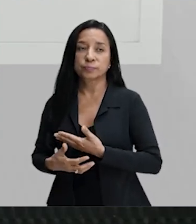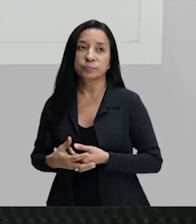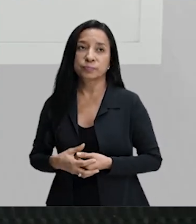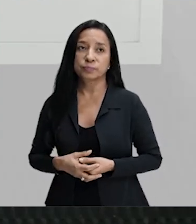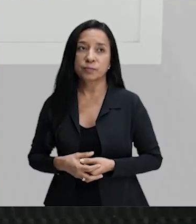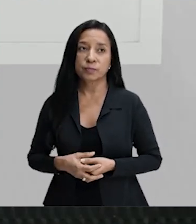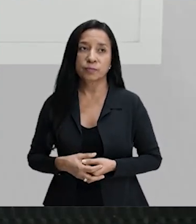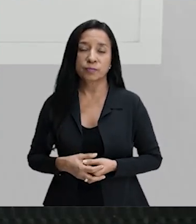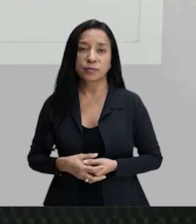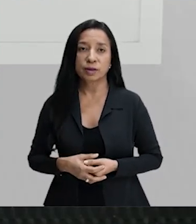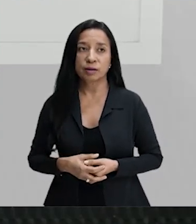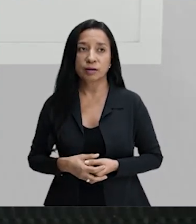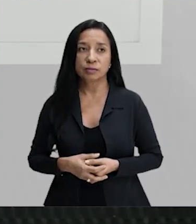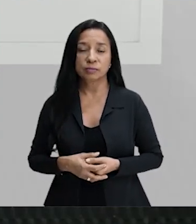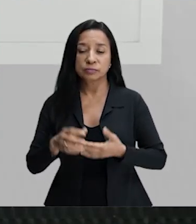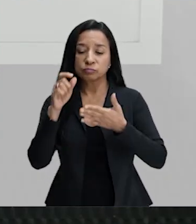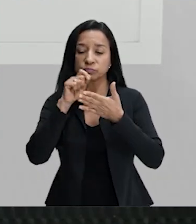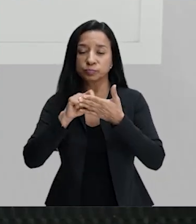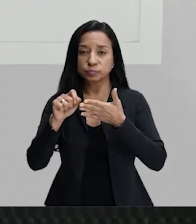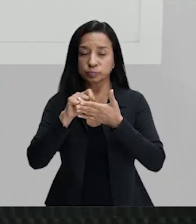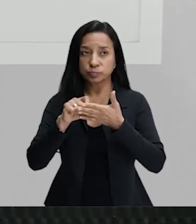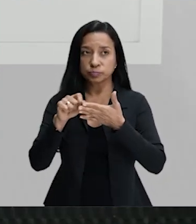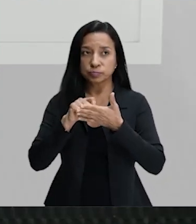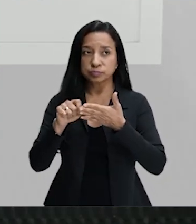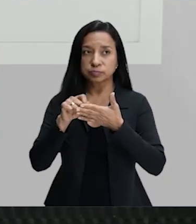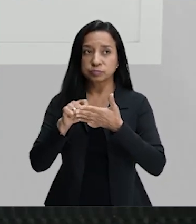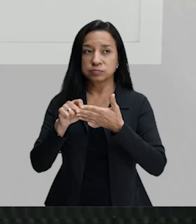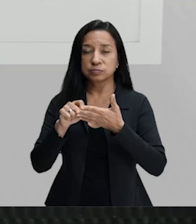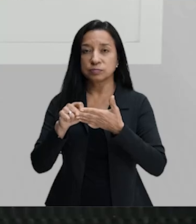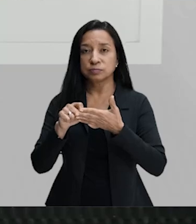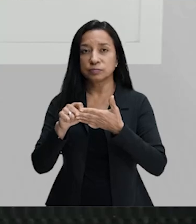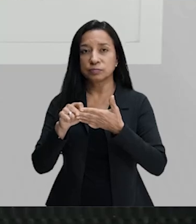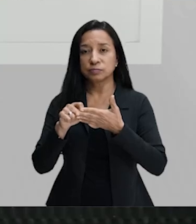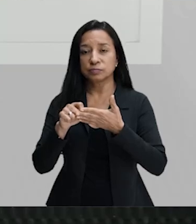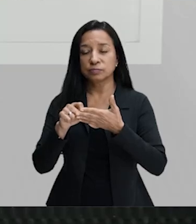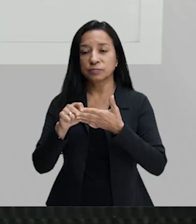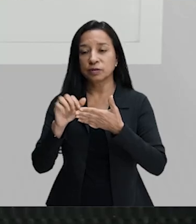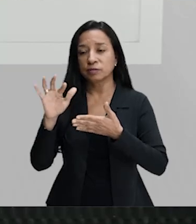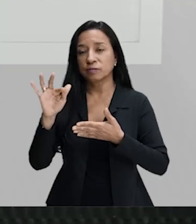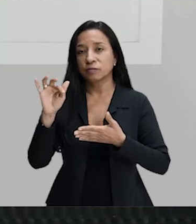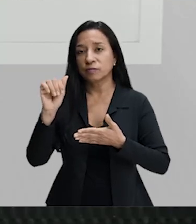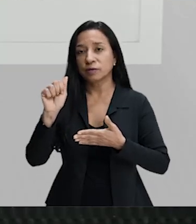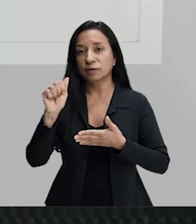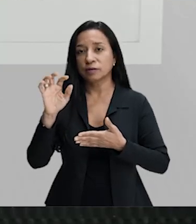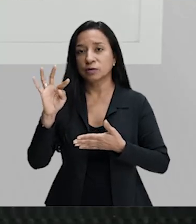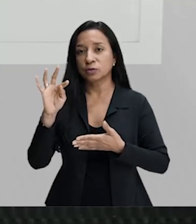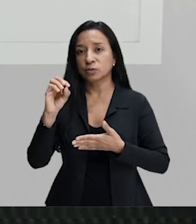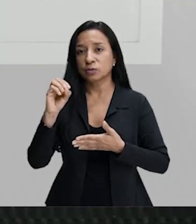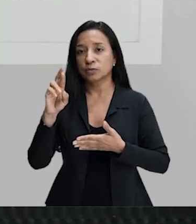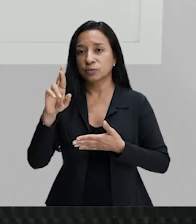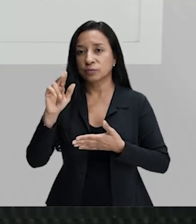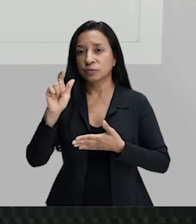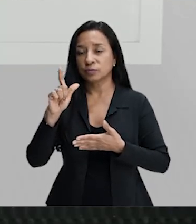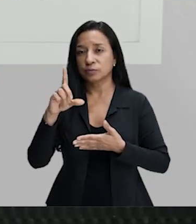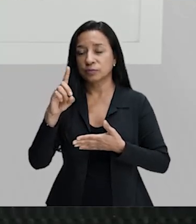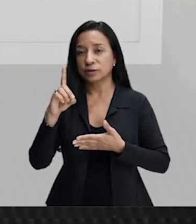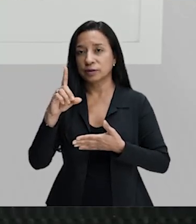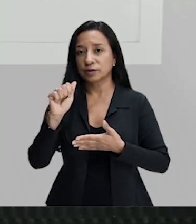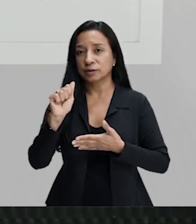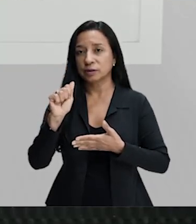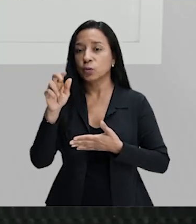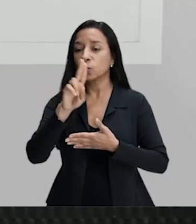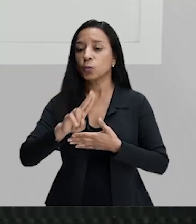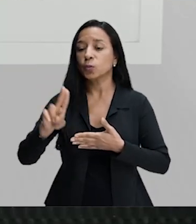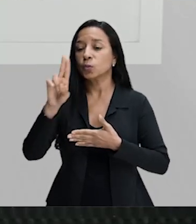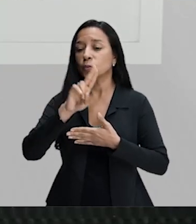Fatorada. Então, vou escrever esses polinômios na forma fatorada utilizando as raízes, né? Então,